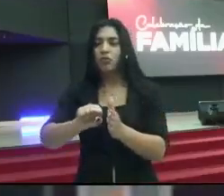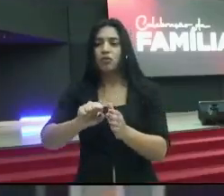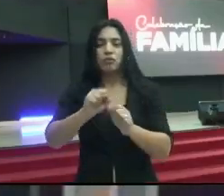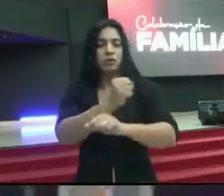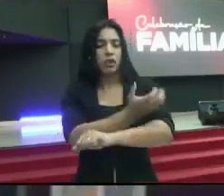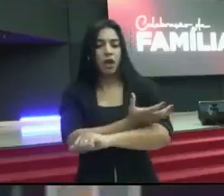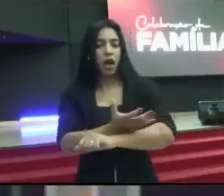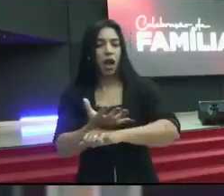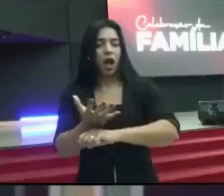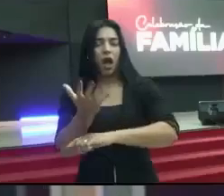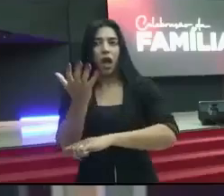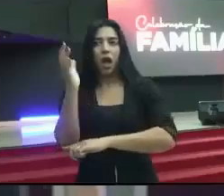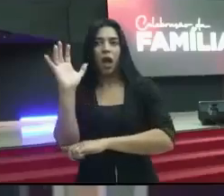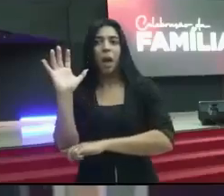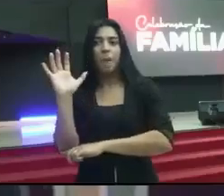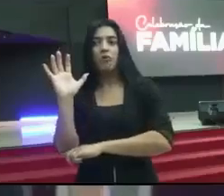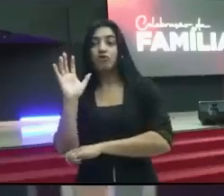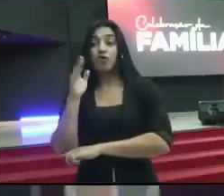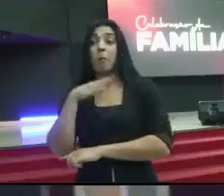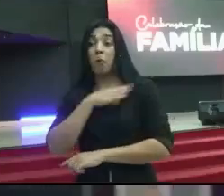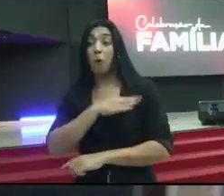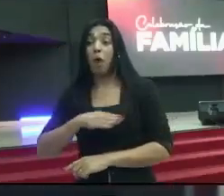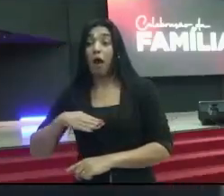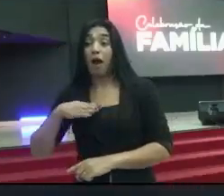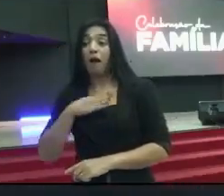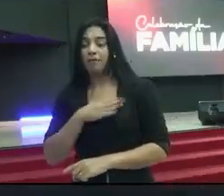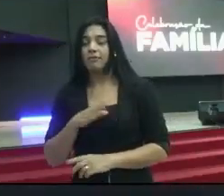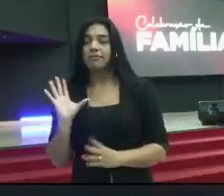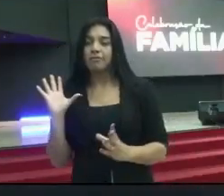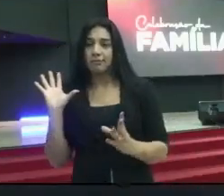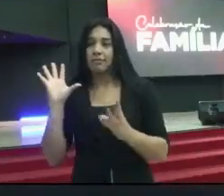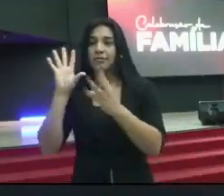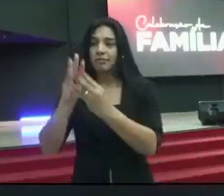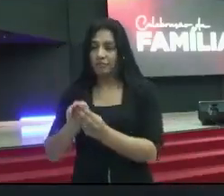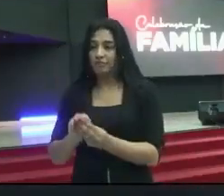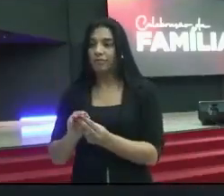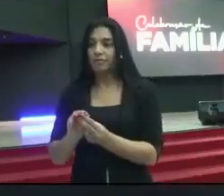Boaz. E para encurtar a história,